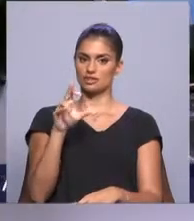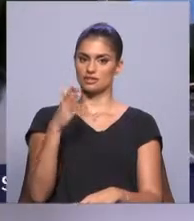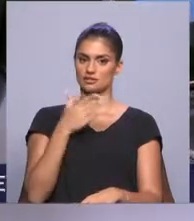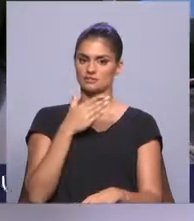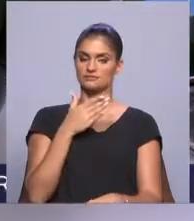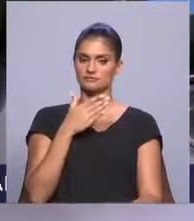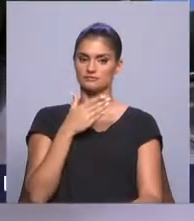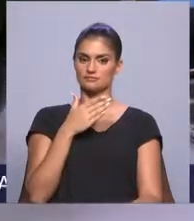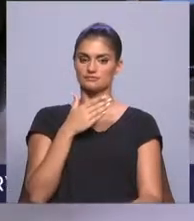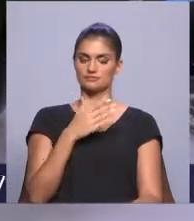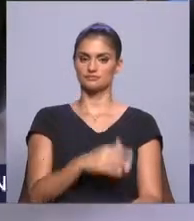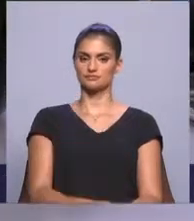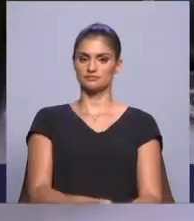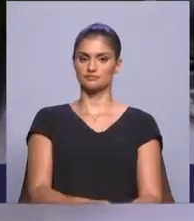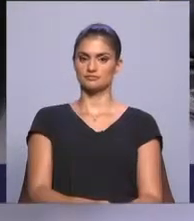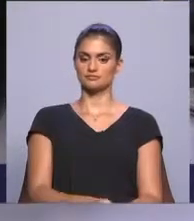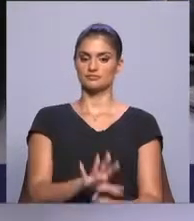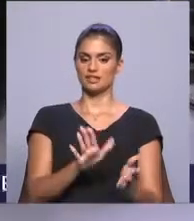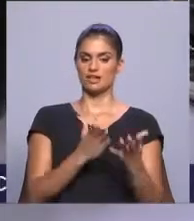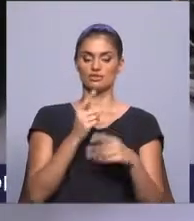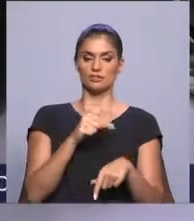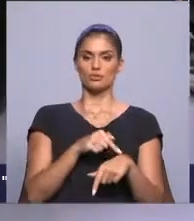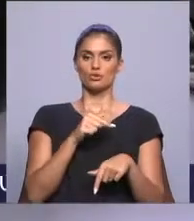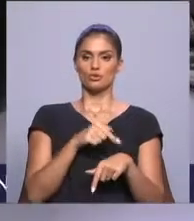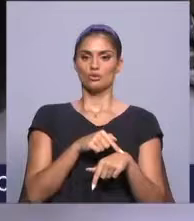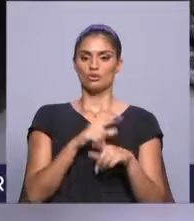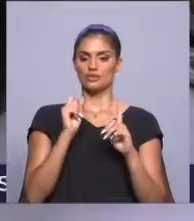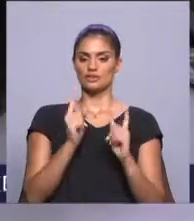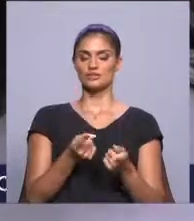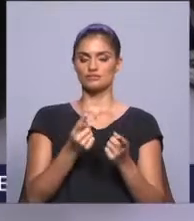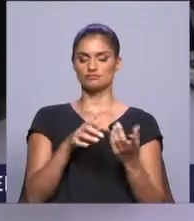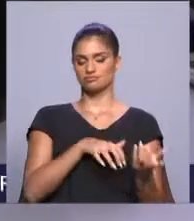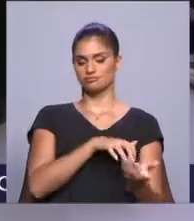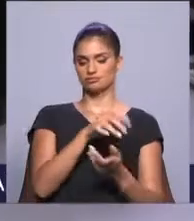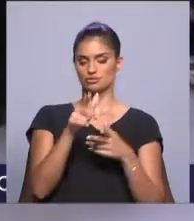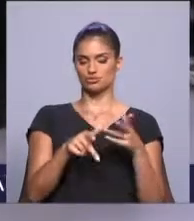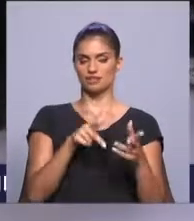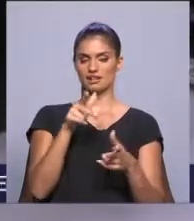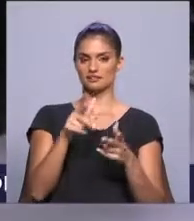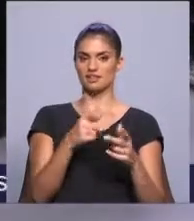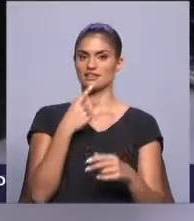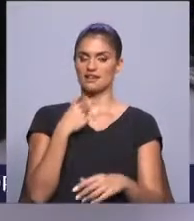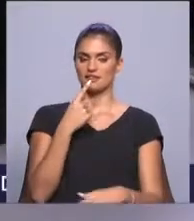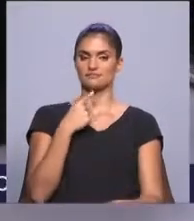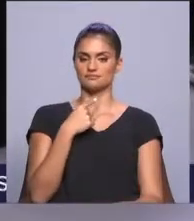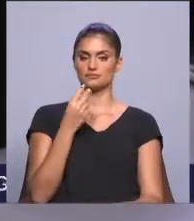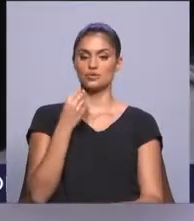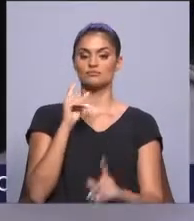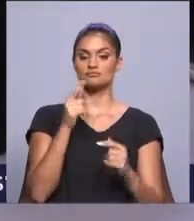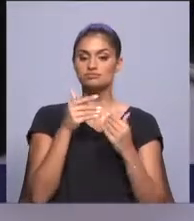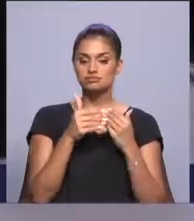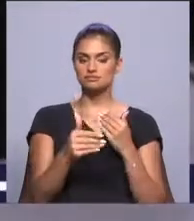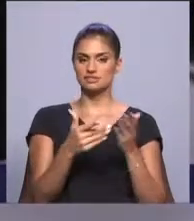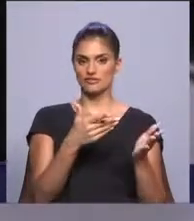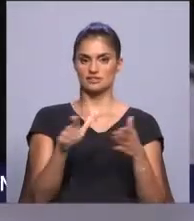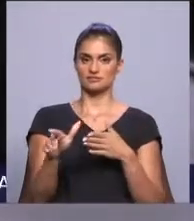prémio da Royal Society, que nos leva ao tempo do início da Revolução Industrial em Inglaterra. E como é que, a partir dessa